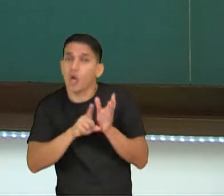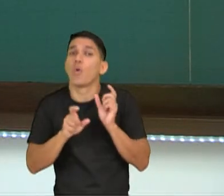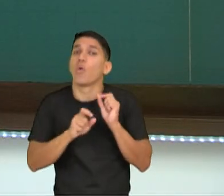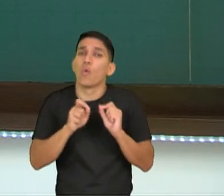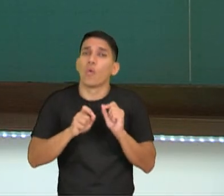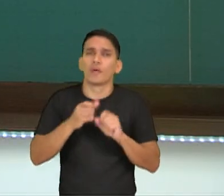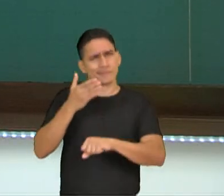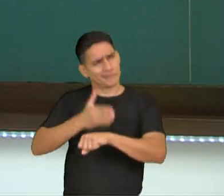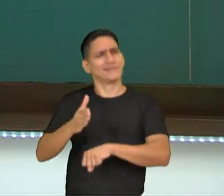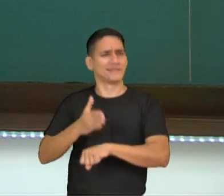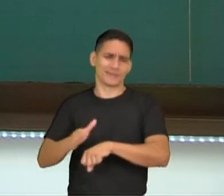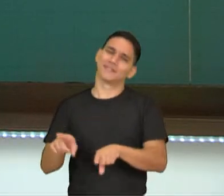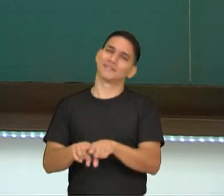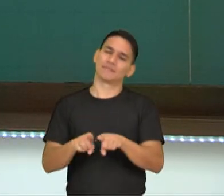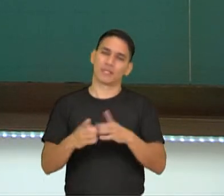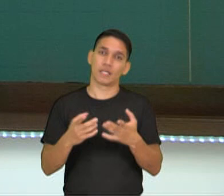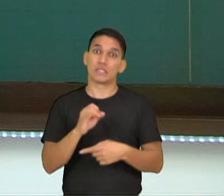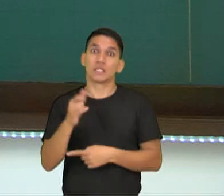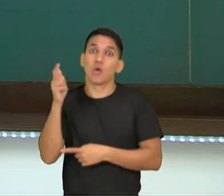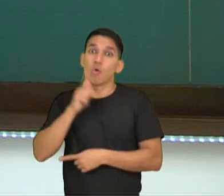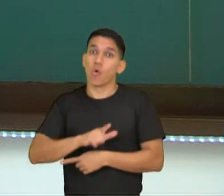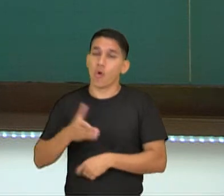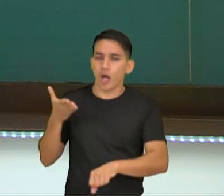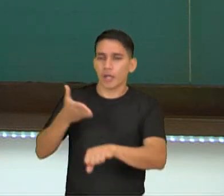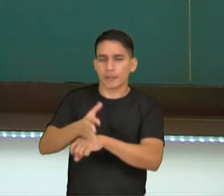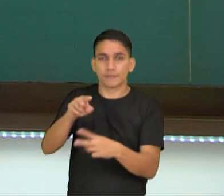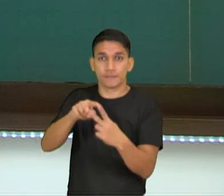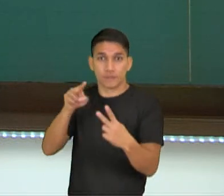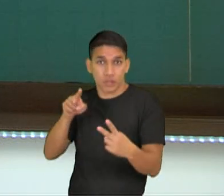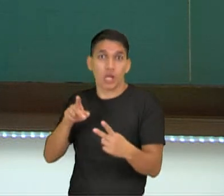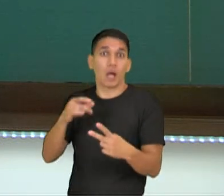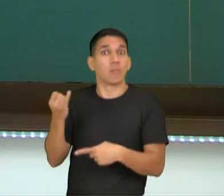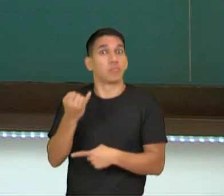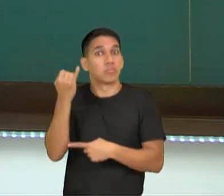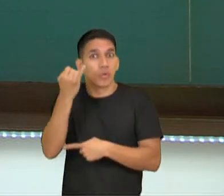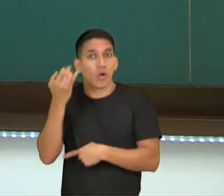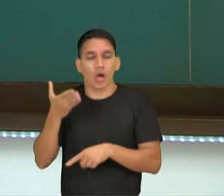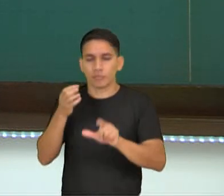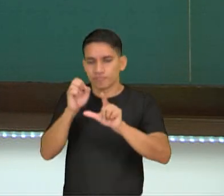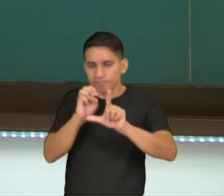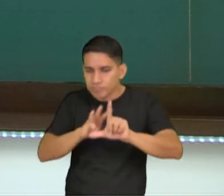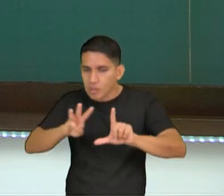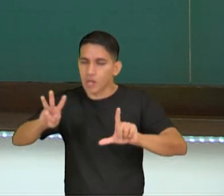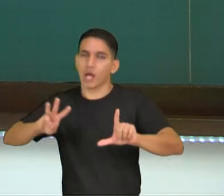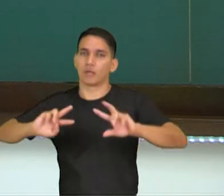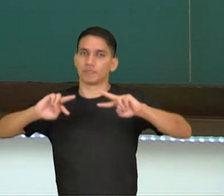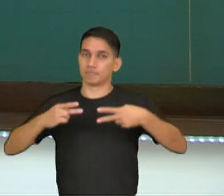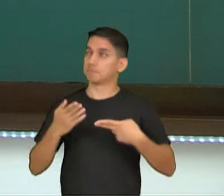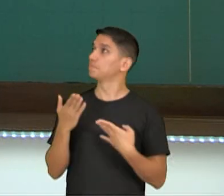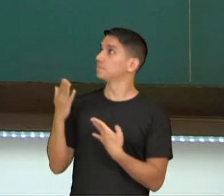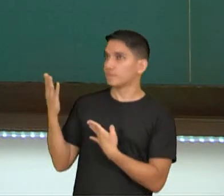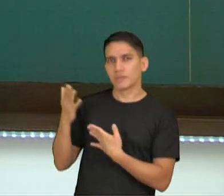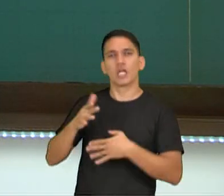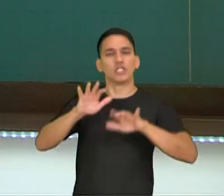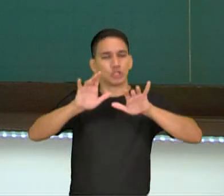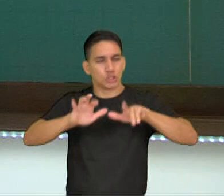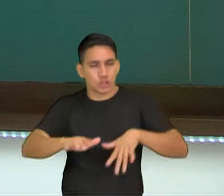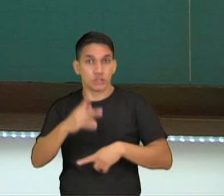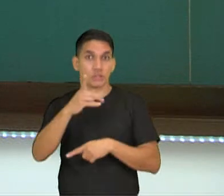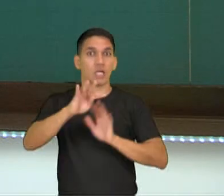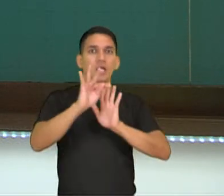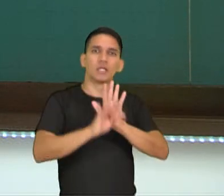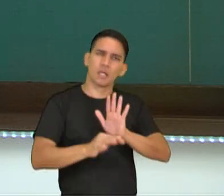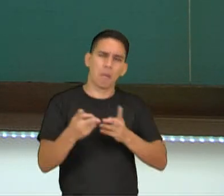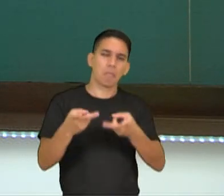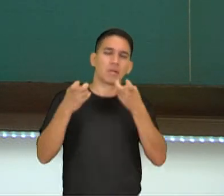também. E se tem acesso à plataforma digital, é importante entrar na plataforma e já digitar o texto de vocês. Vocês vão ver que ali é